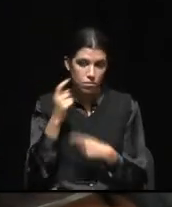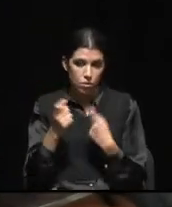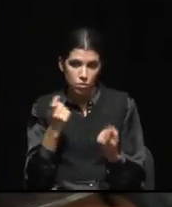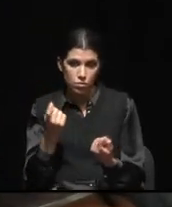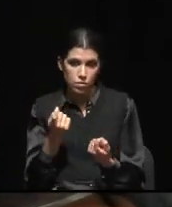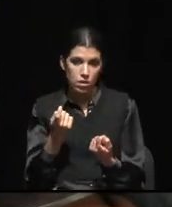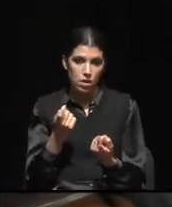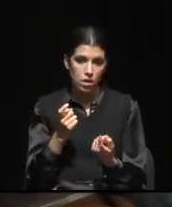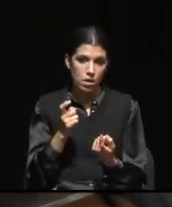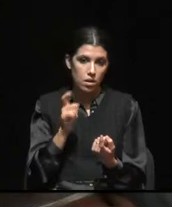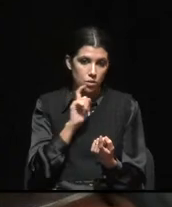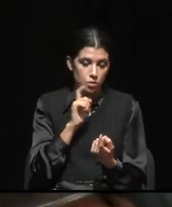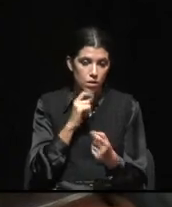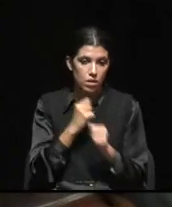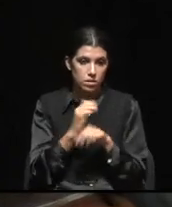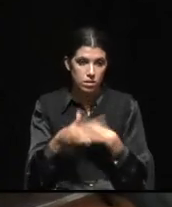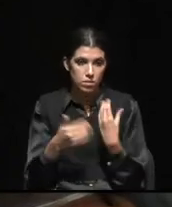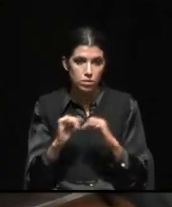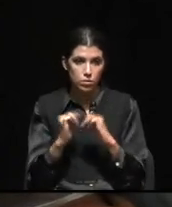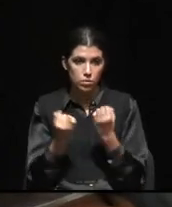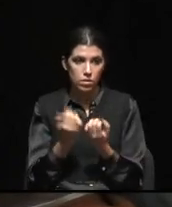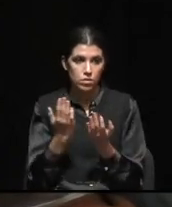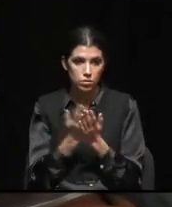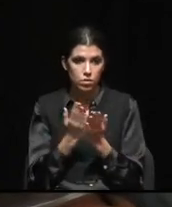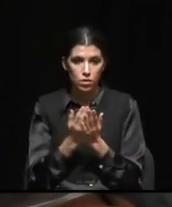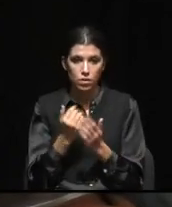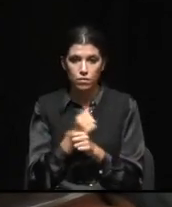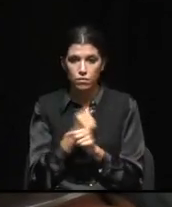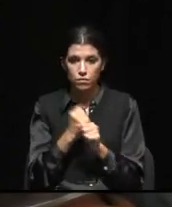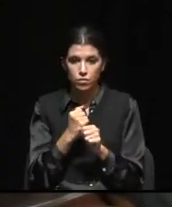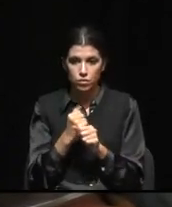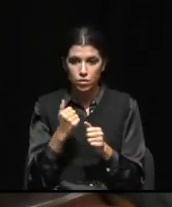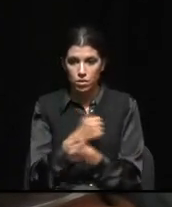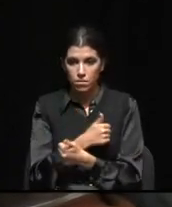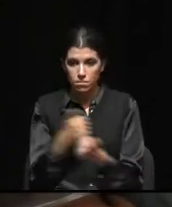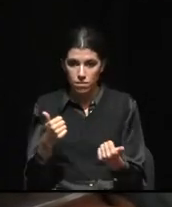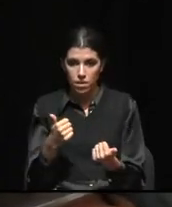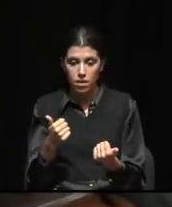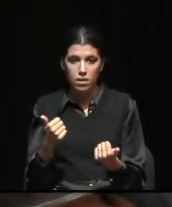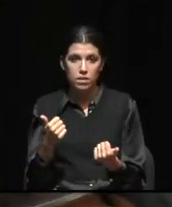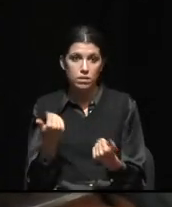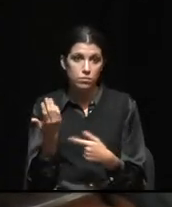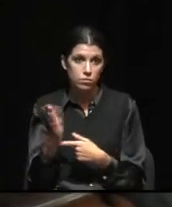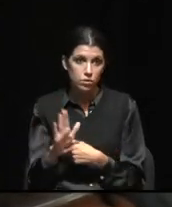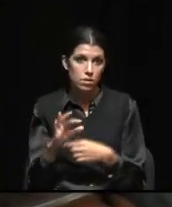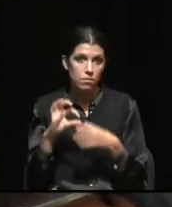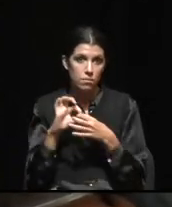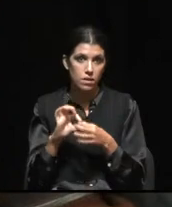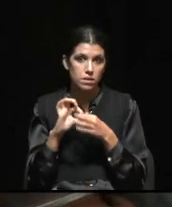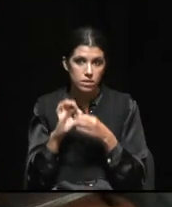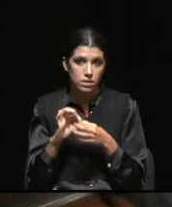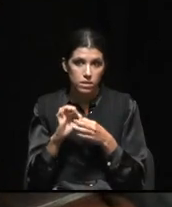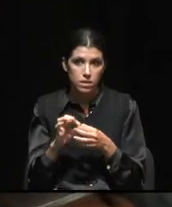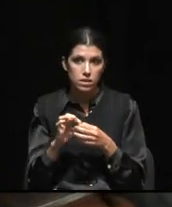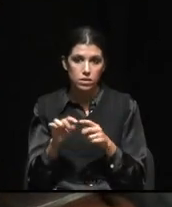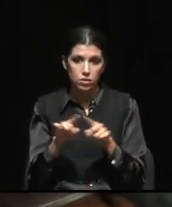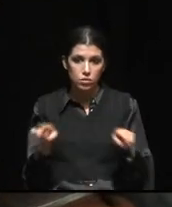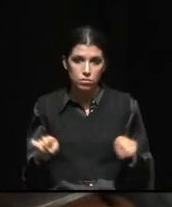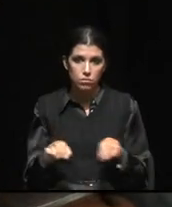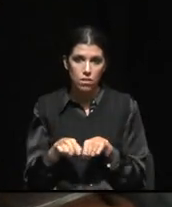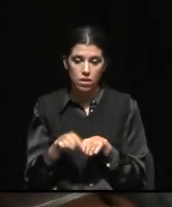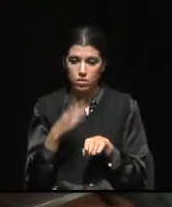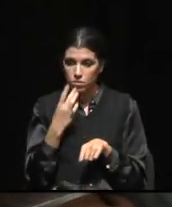assegurar que a ação social escolar funciona da melhor forma nomeadamente através de parcerias na cedência de